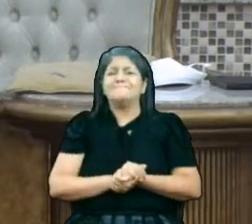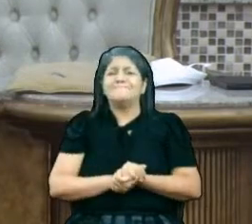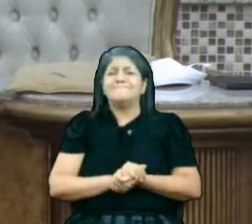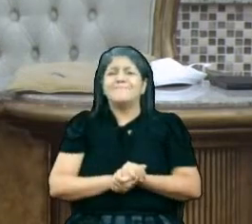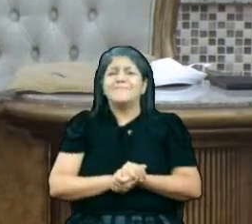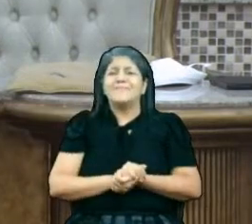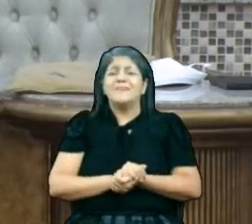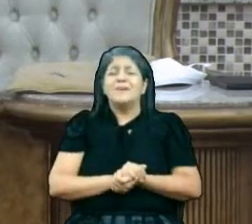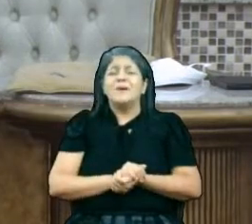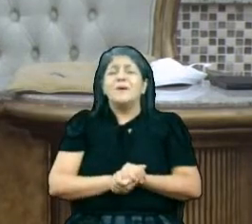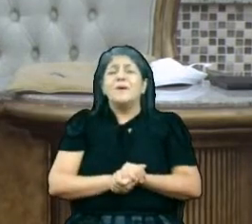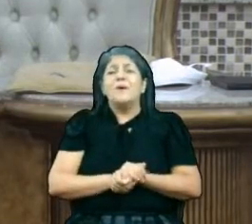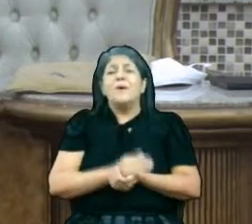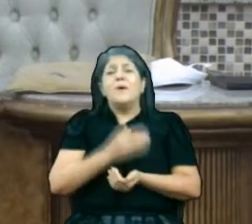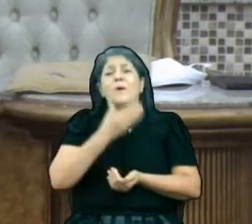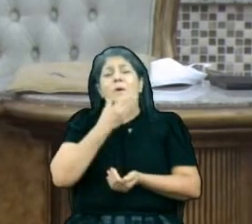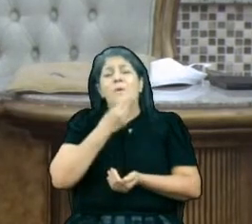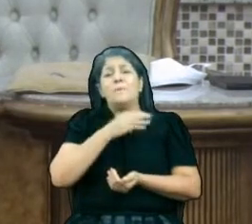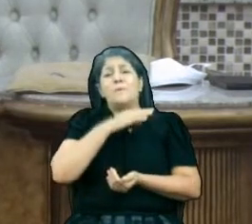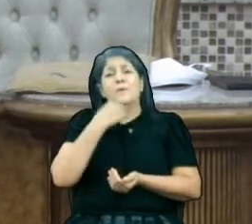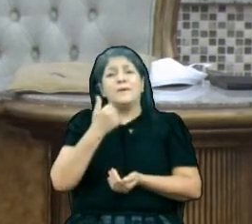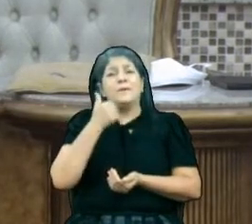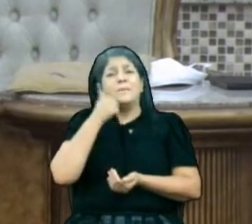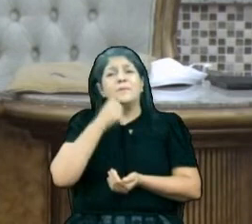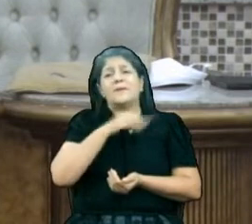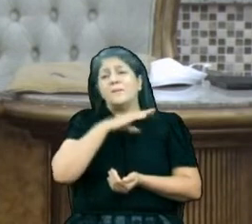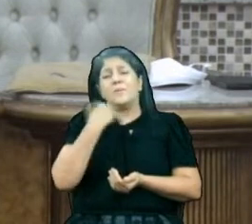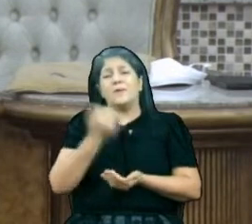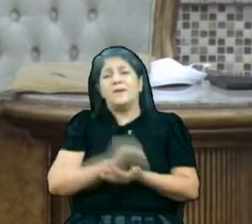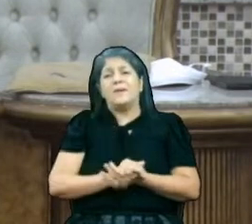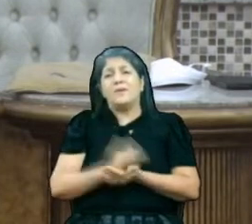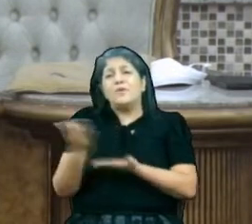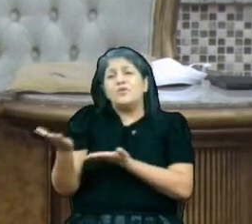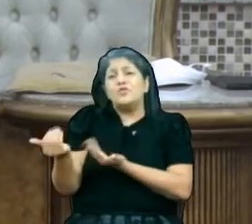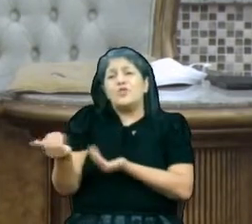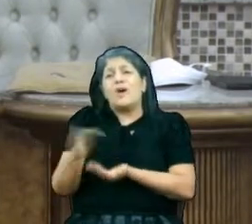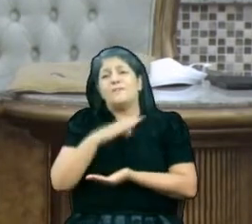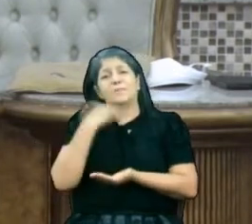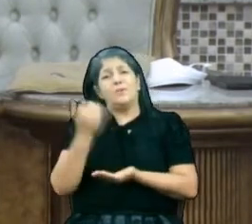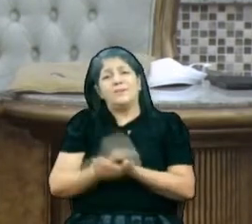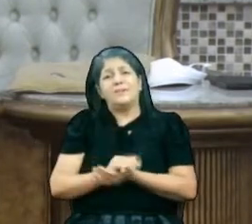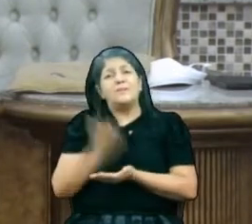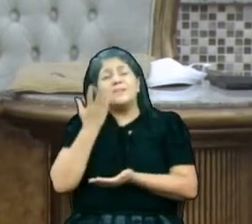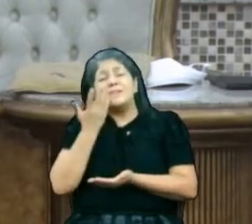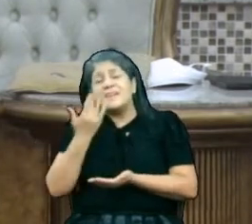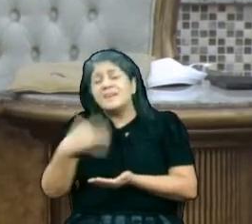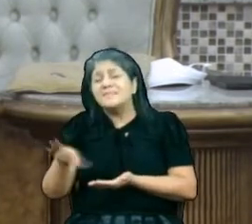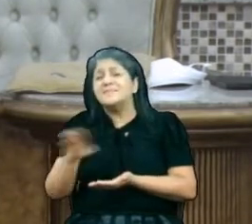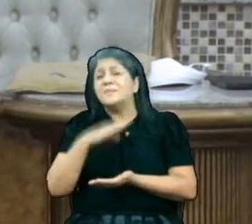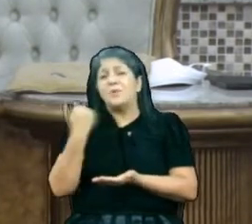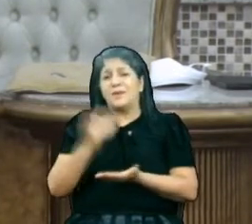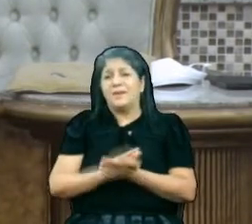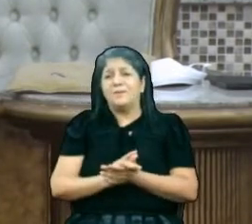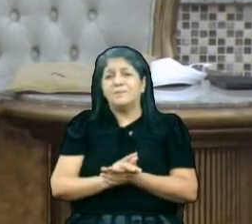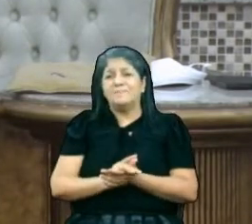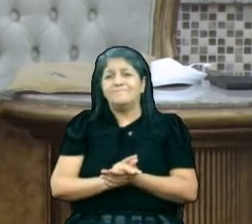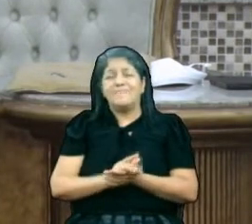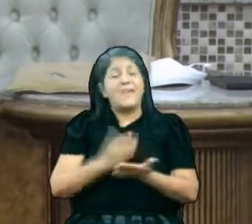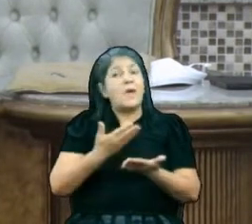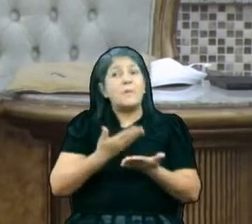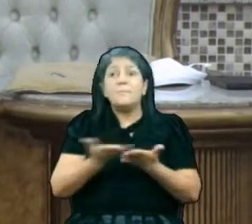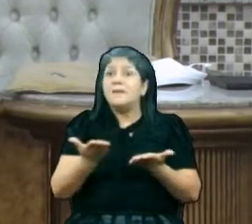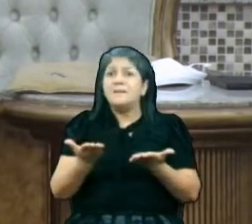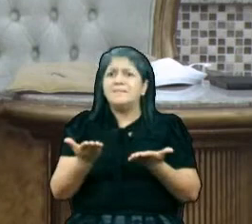o espírito de Deus pode estar falando com uma pessoa só aqui nesta terça-feira você entrou aqui você veio aqui nesta casa